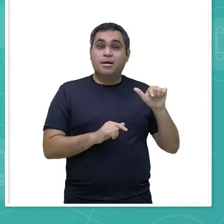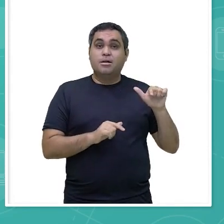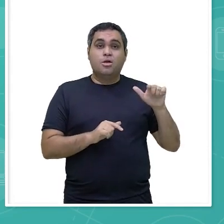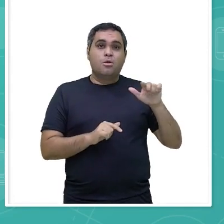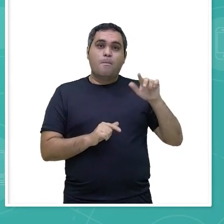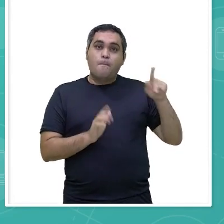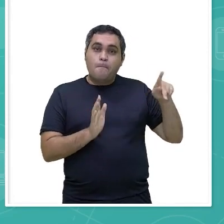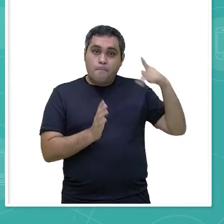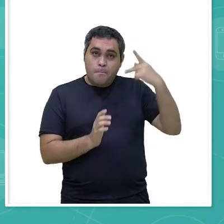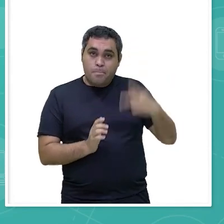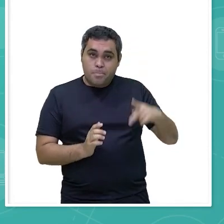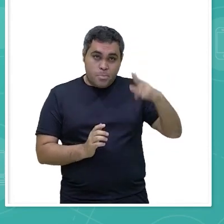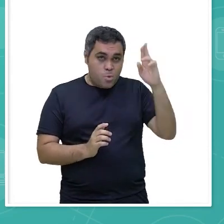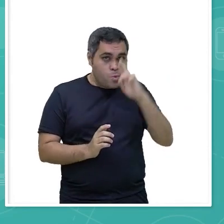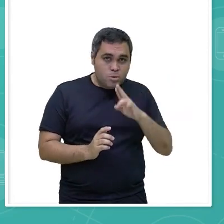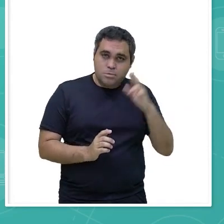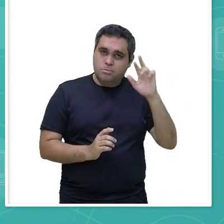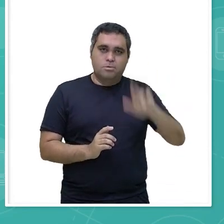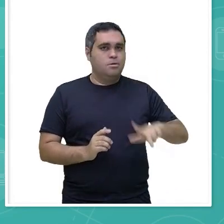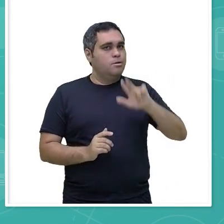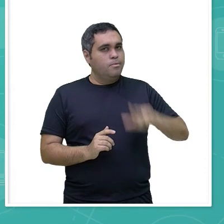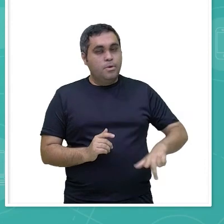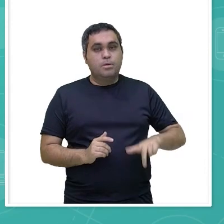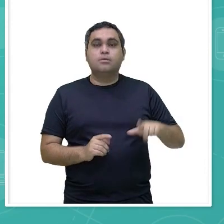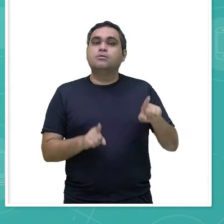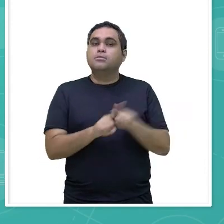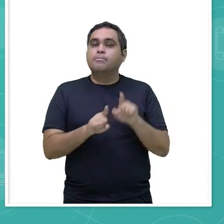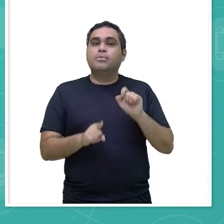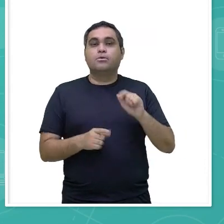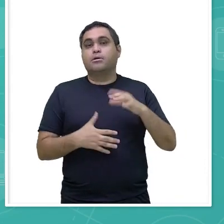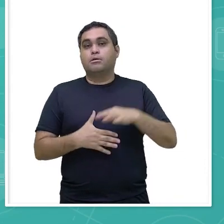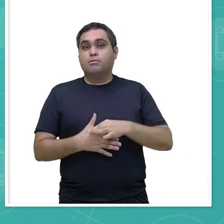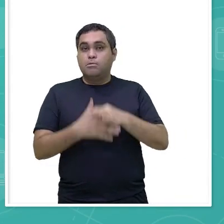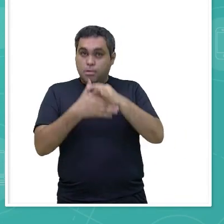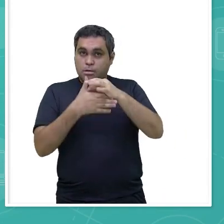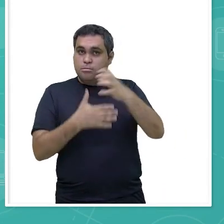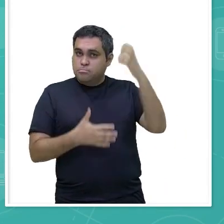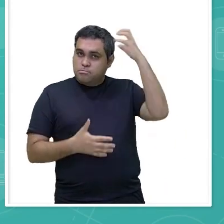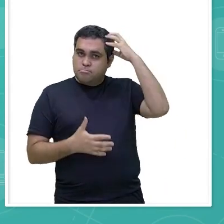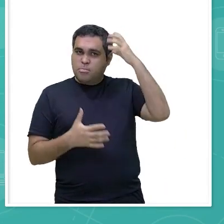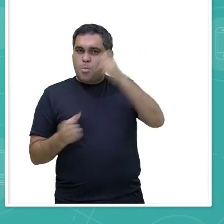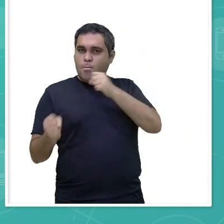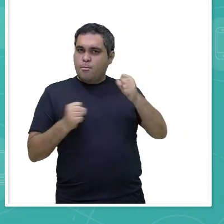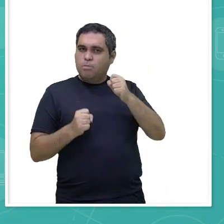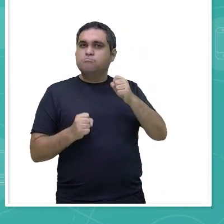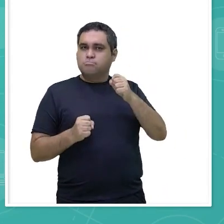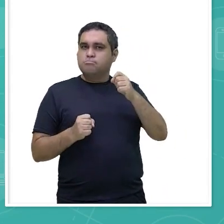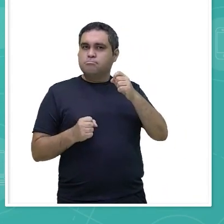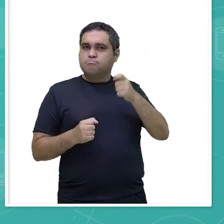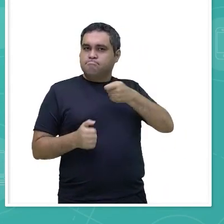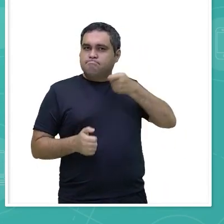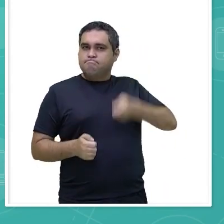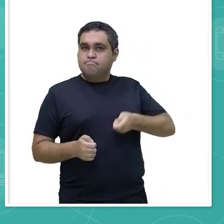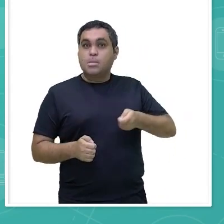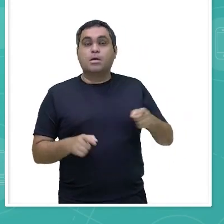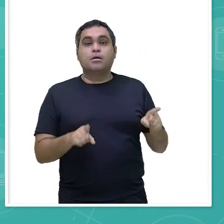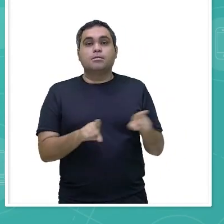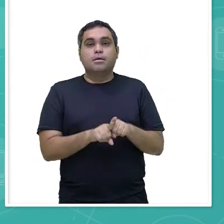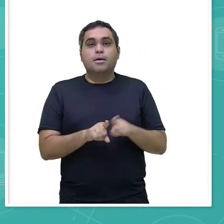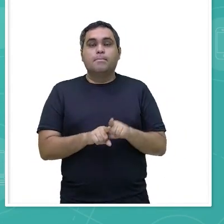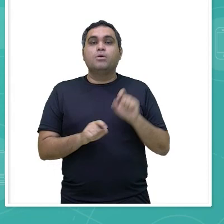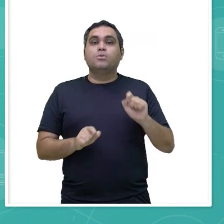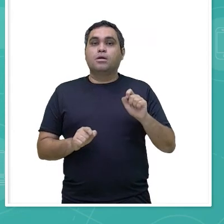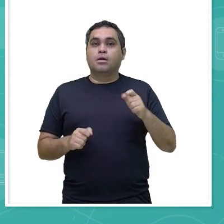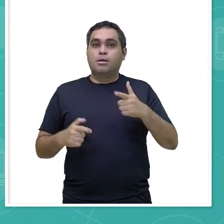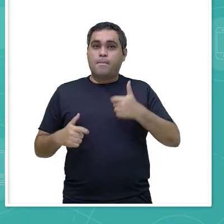Rússia, certo? Eu tenho um governo absolutista e principalmente, né, minha gente, eu tenho aí a Rússia onde? Na Primeira